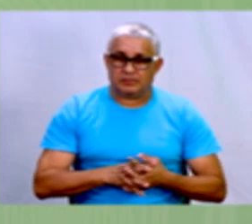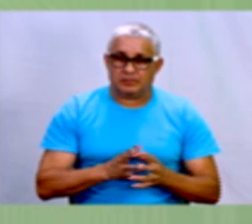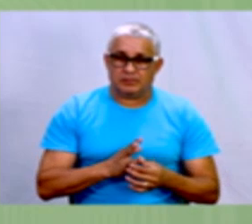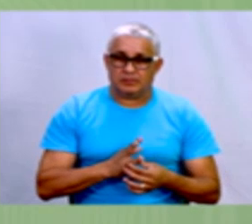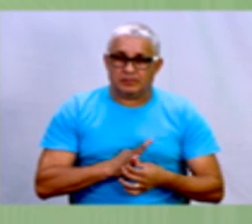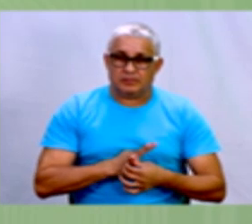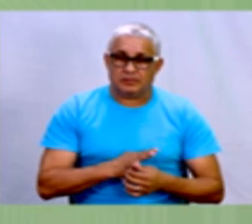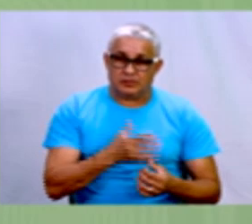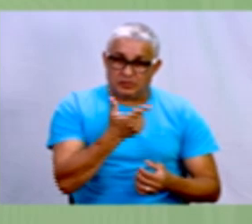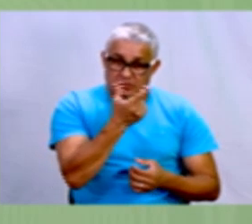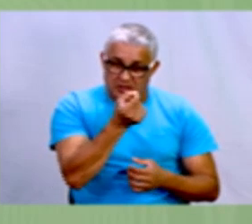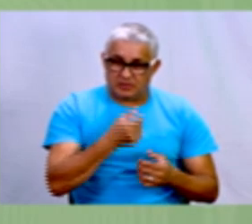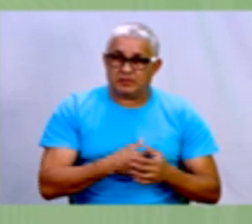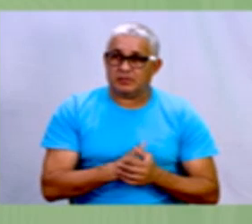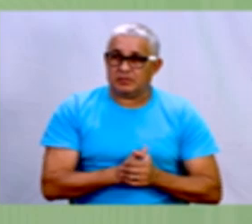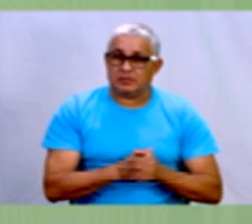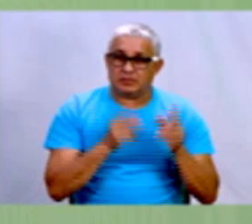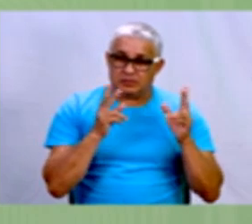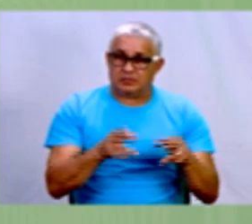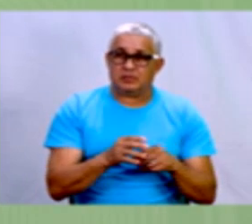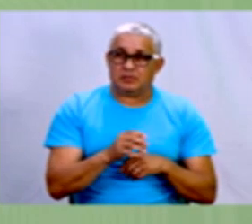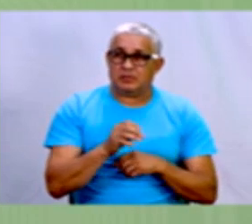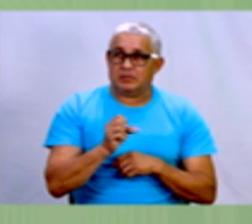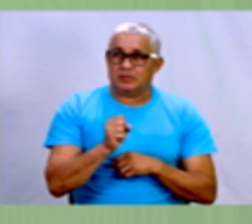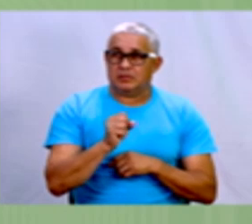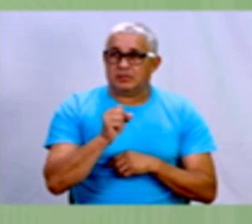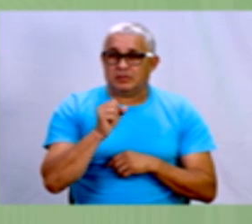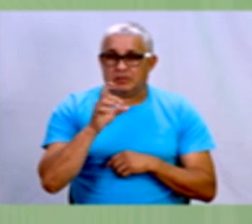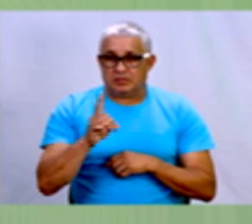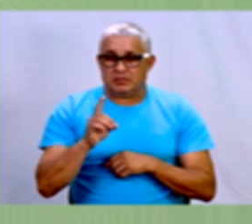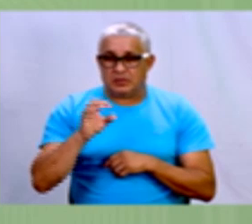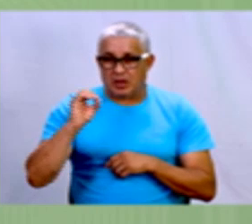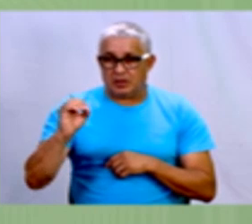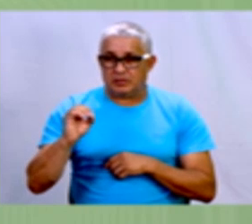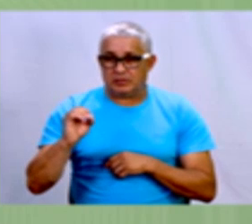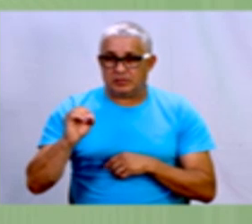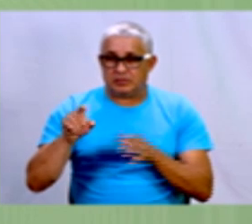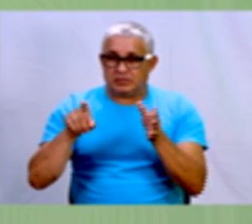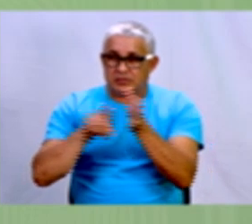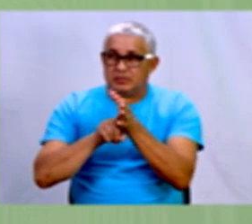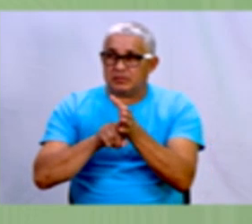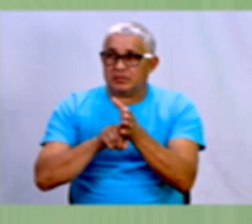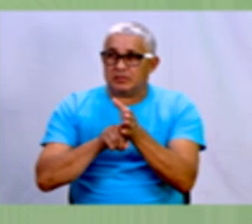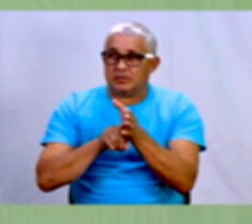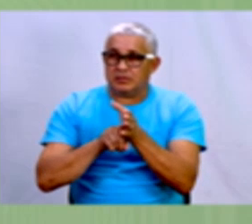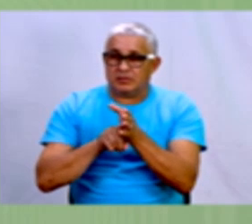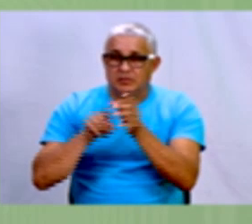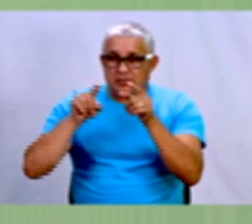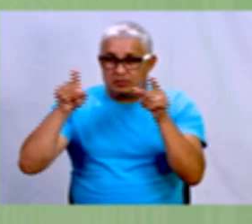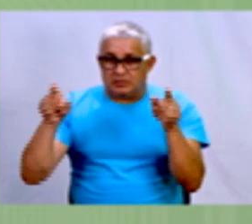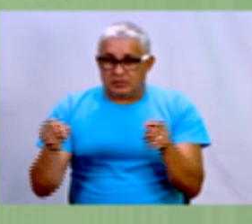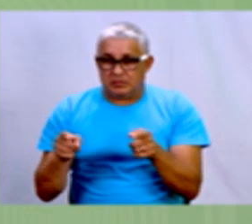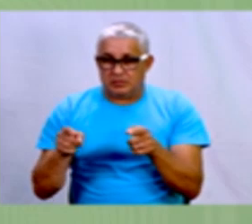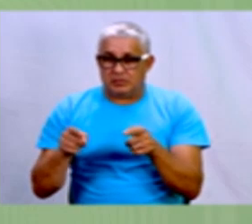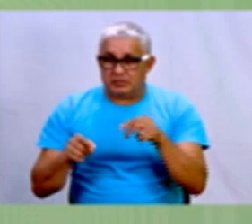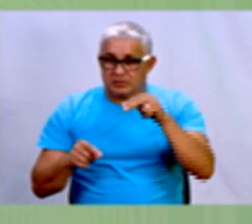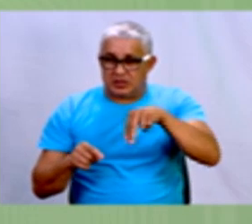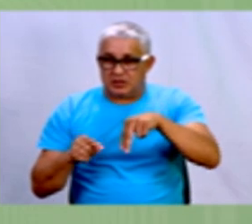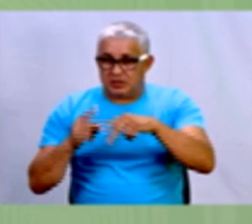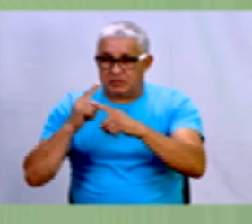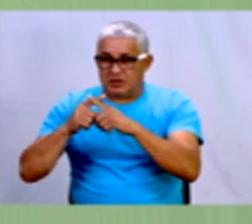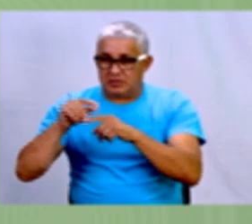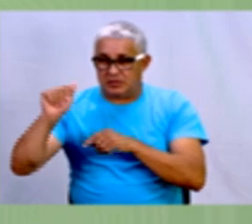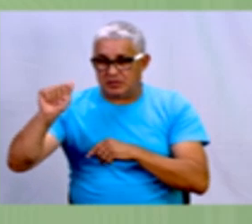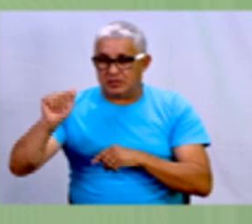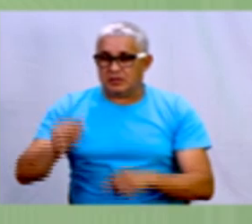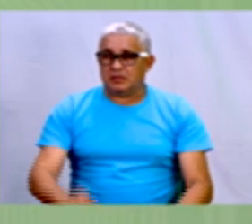caso vai ser 20, né? É igual a saldo devedor no período 0, menos o tempo, aqui o número de períodos,